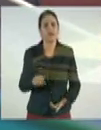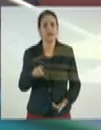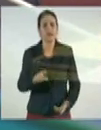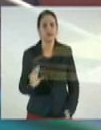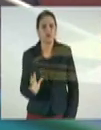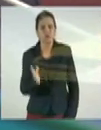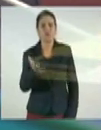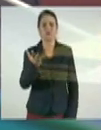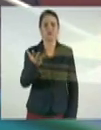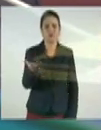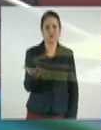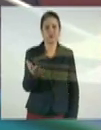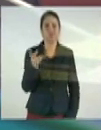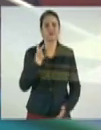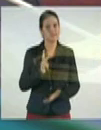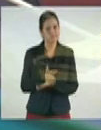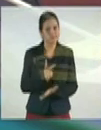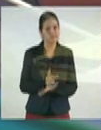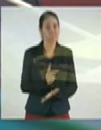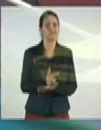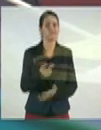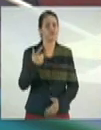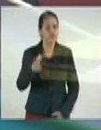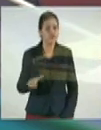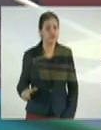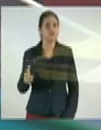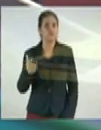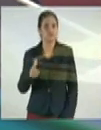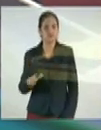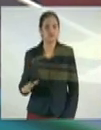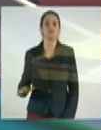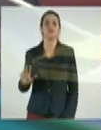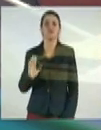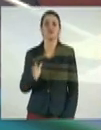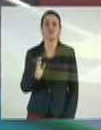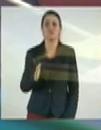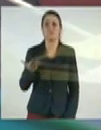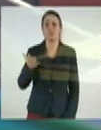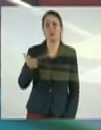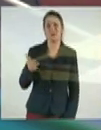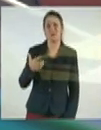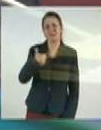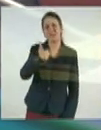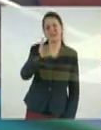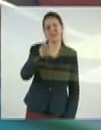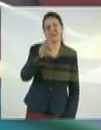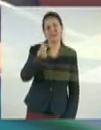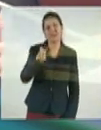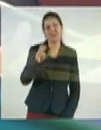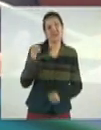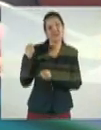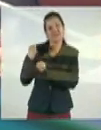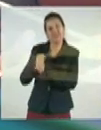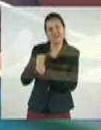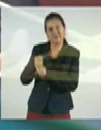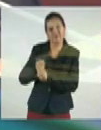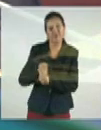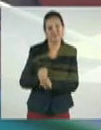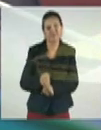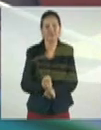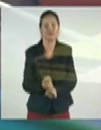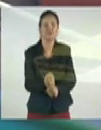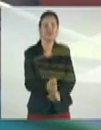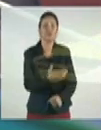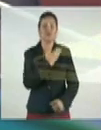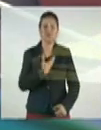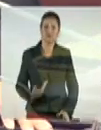que reiteradamente ao longo mais ou menos aí de de mais de 15 anos os governos têm